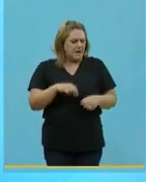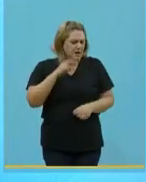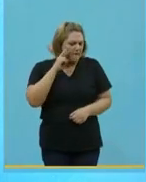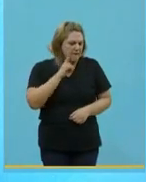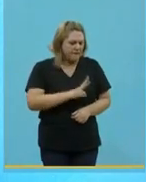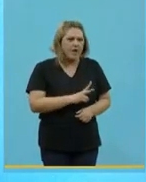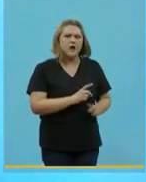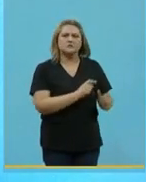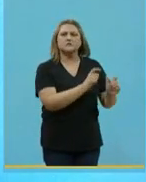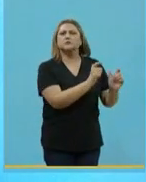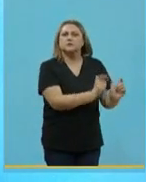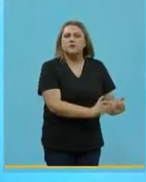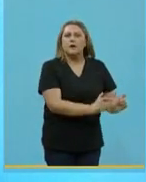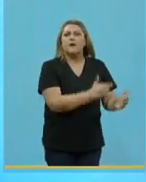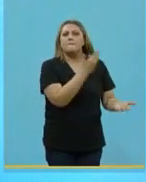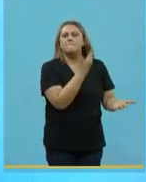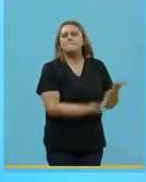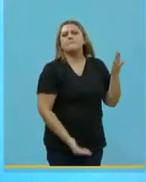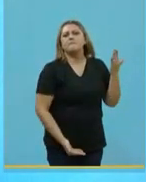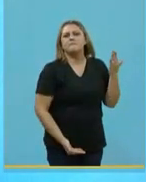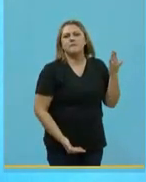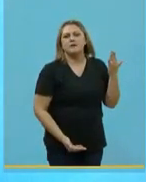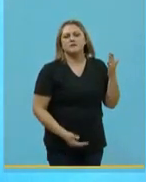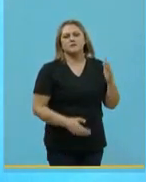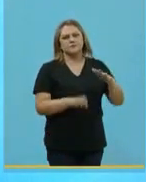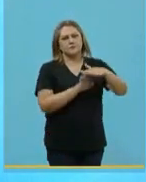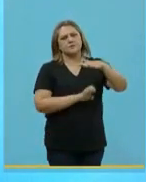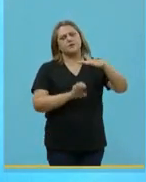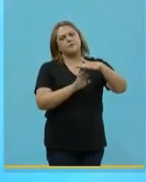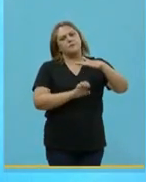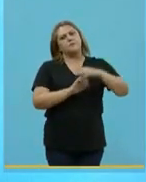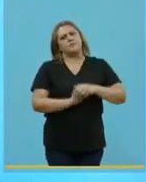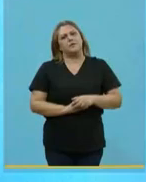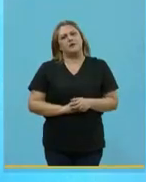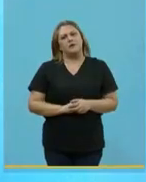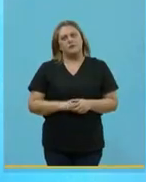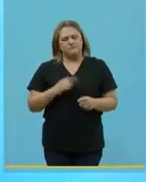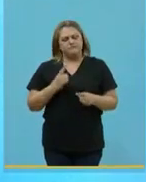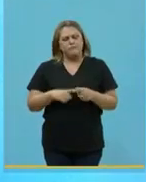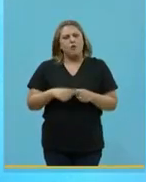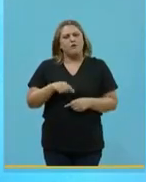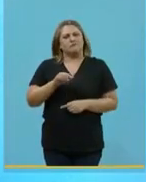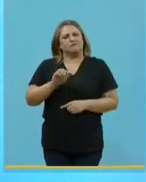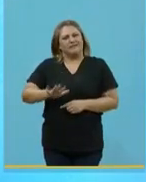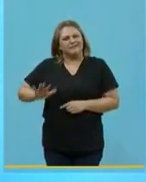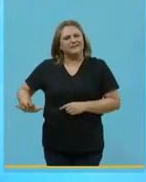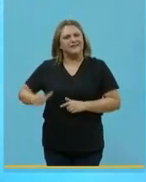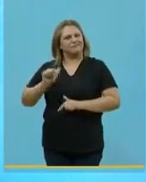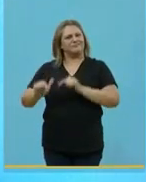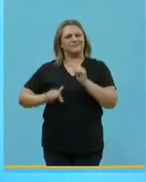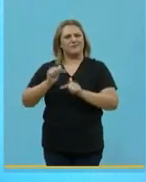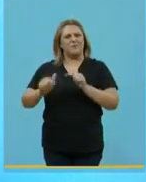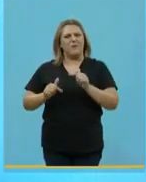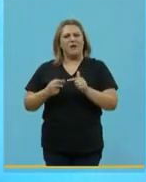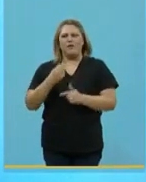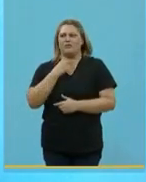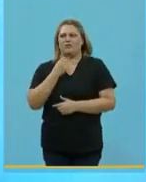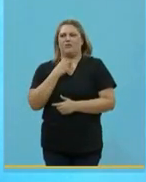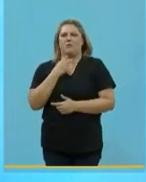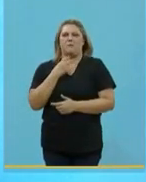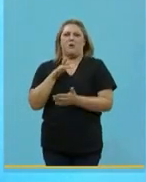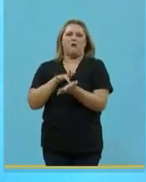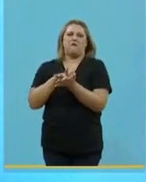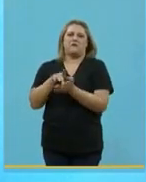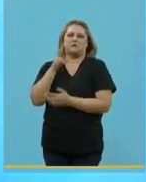desapropriação sanção é fundamental não é com trabalho infantil não se brinca se enfrenta não pode